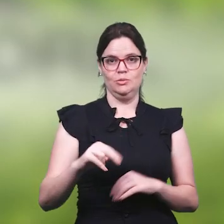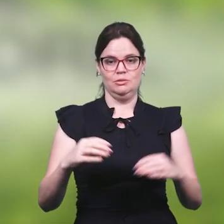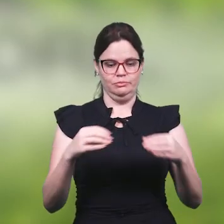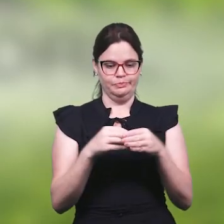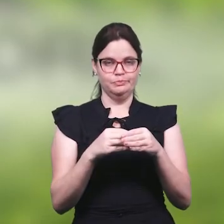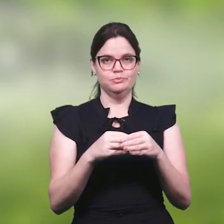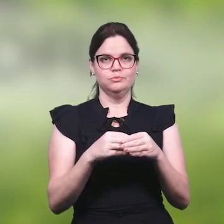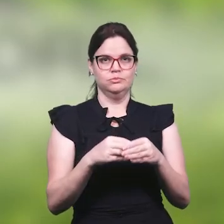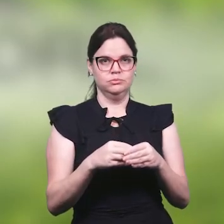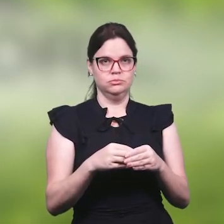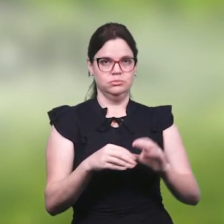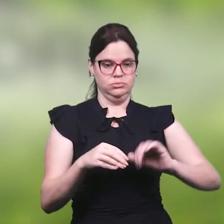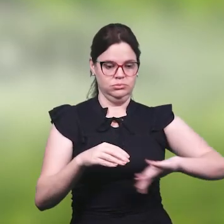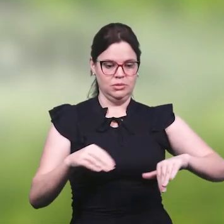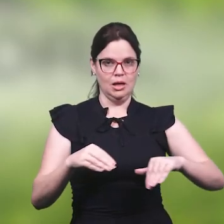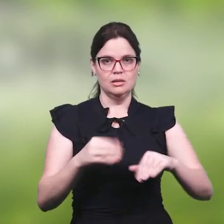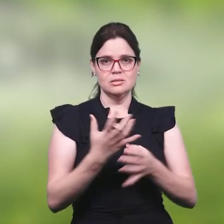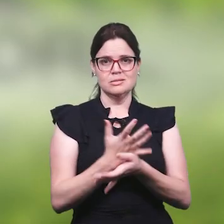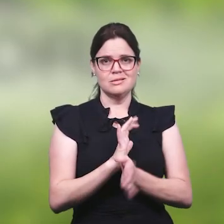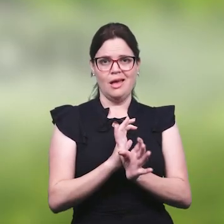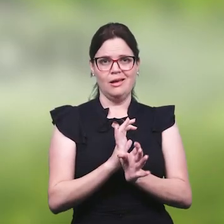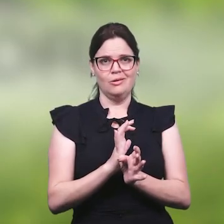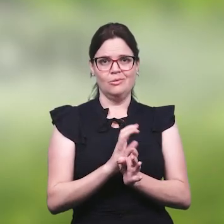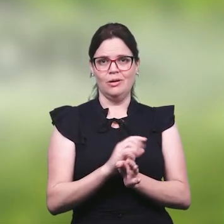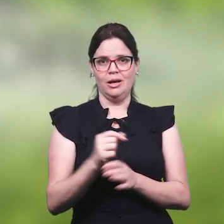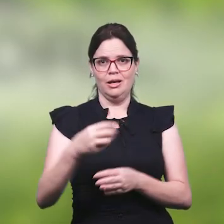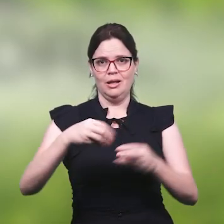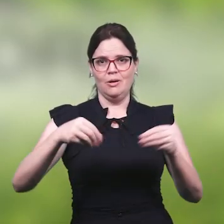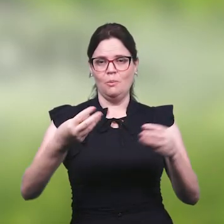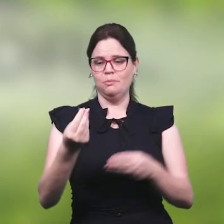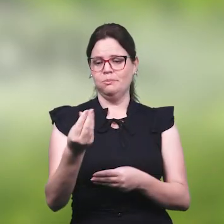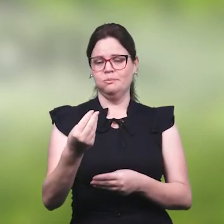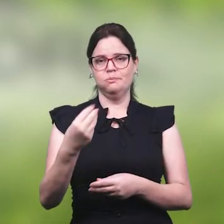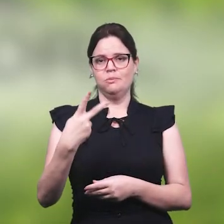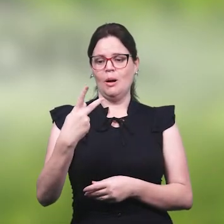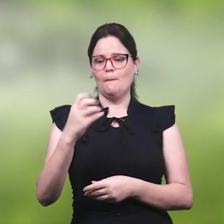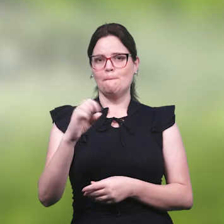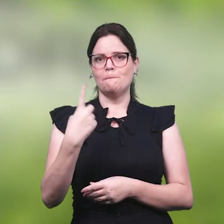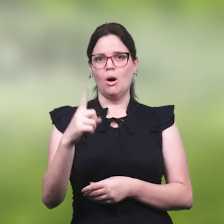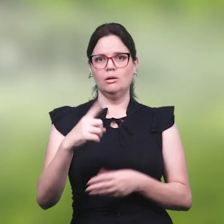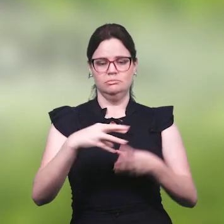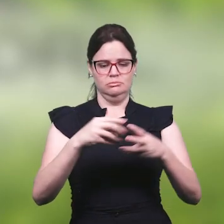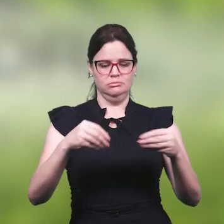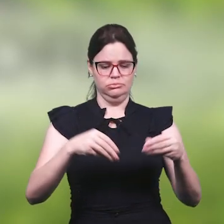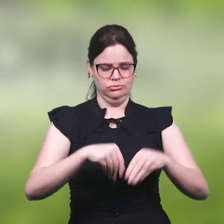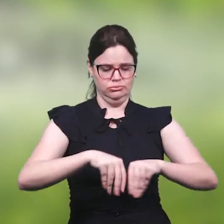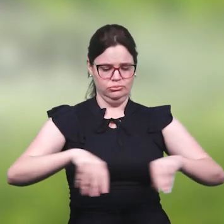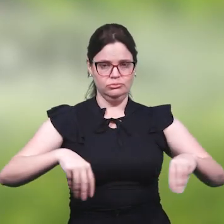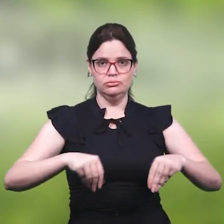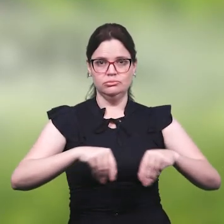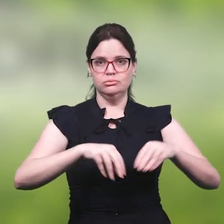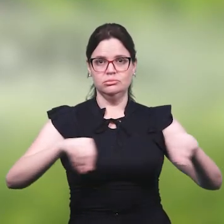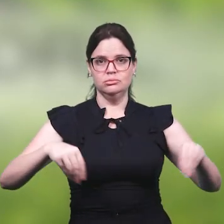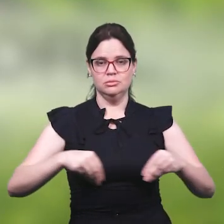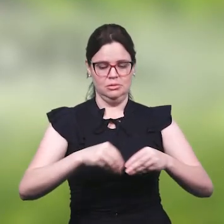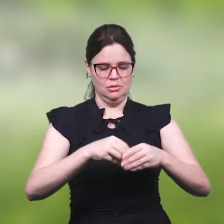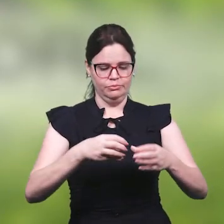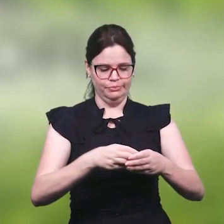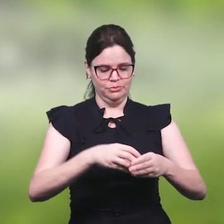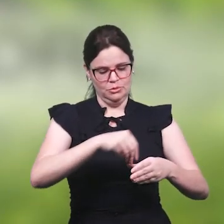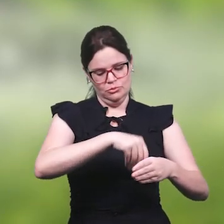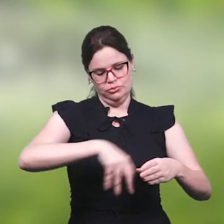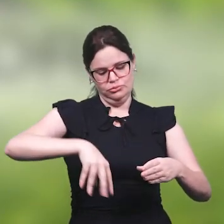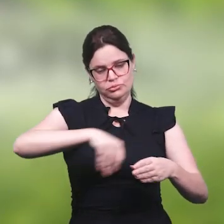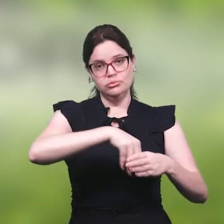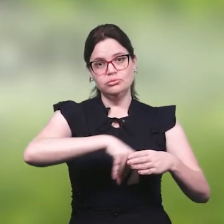você coloca ele no solo seco, né? Ele é um pó. Você tritura ele, você joga ele, você distribui ele